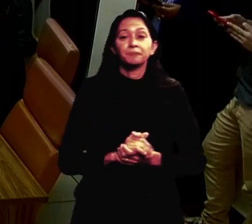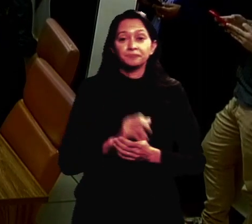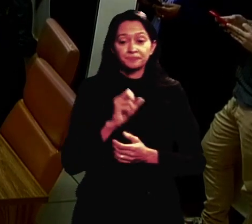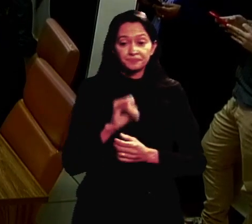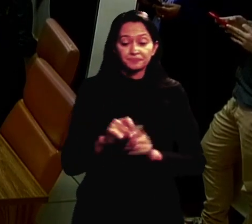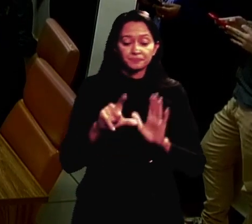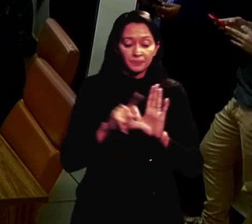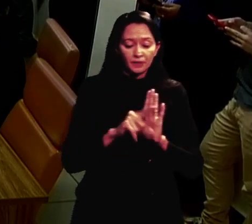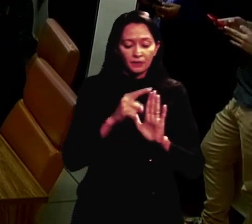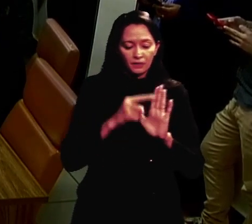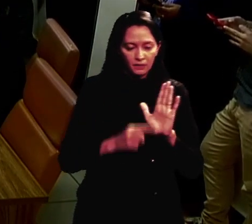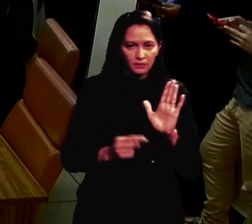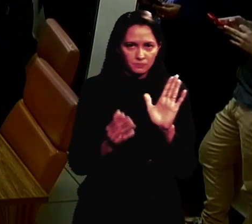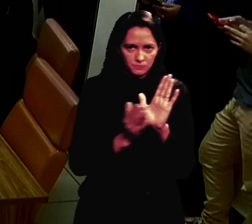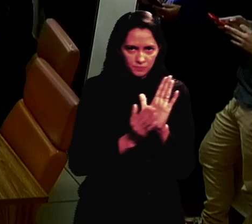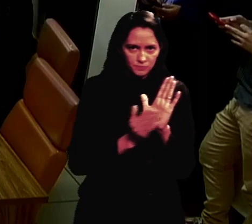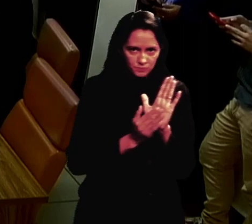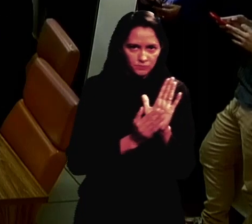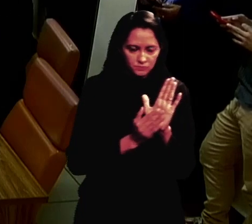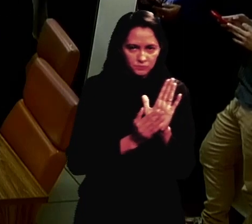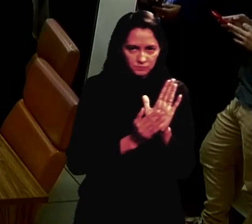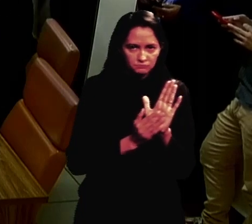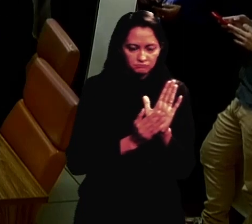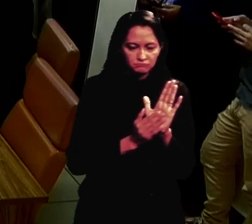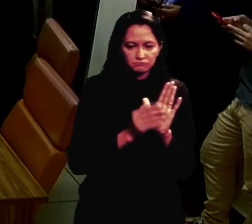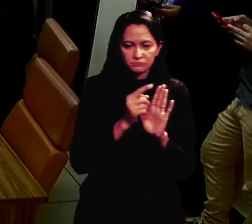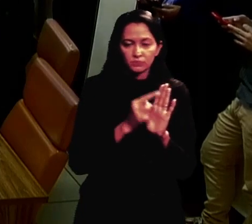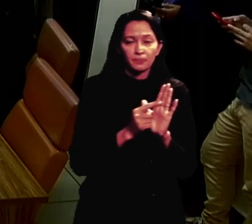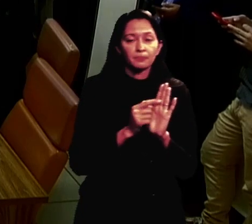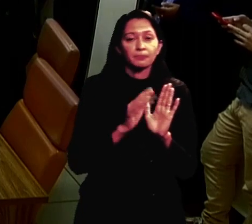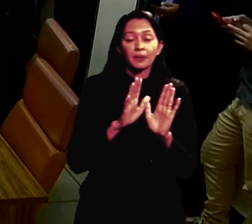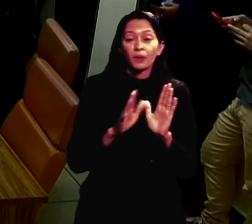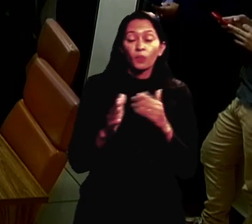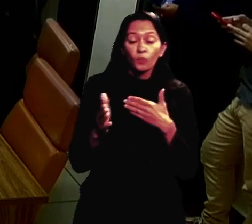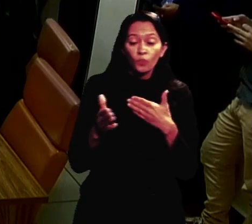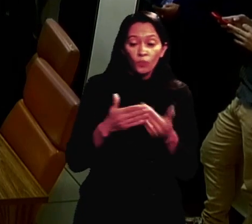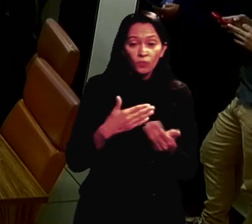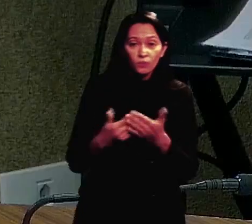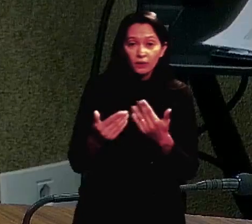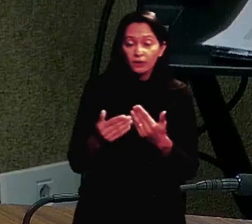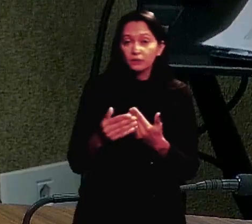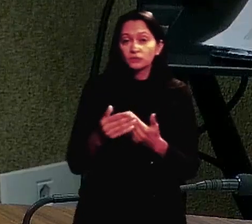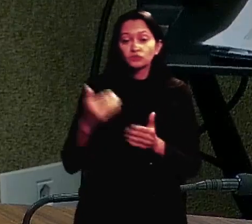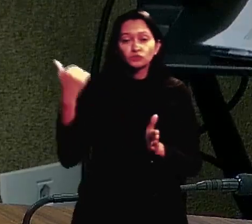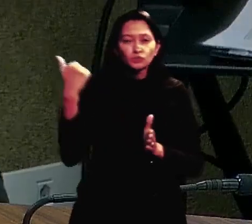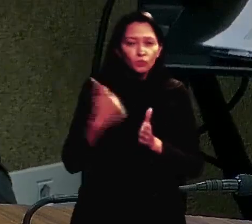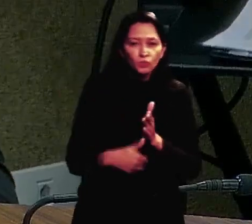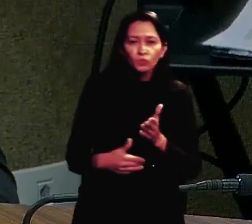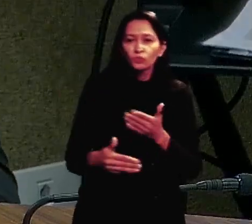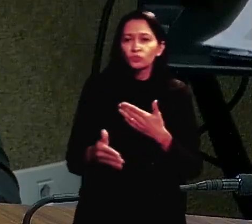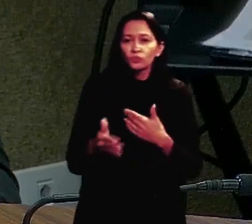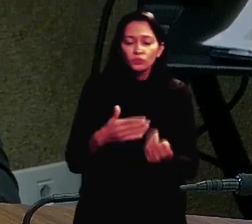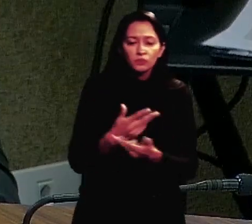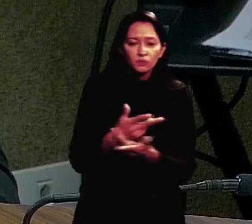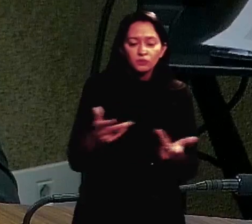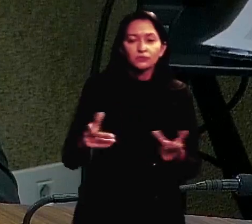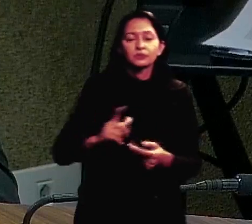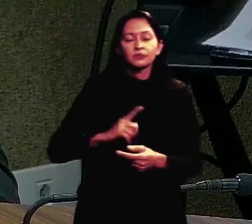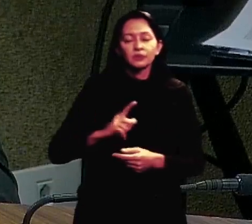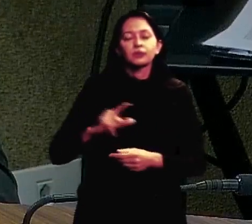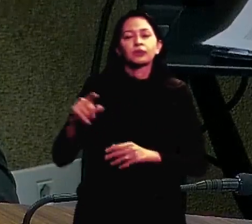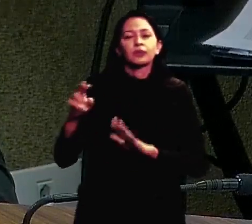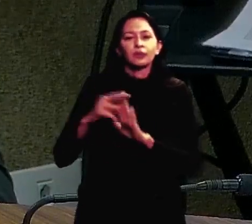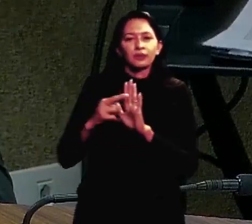Mesmo a lei prevendo essa possibilidade por parte do Executivo, qualquer isenção, ela obrigatoriamente tem que seguir o regramento do CTN, do